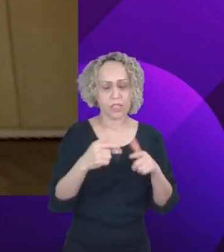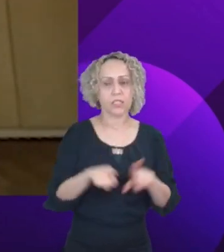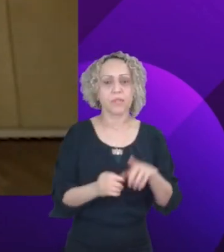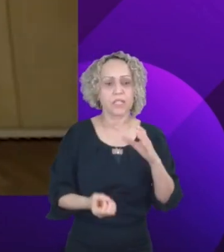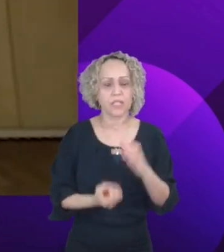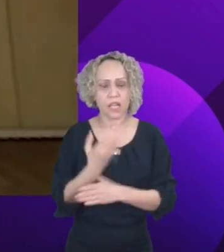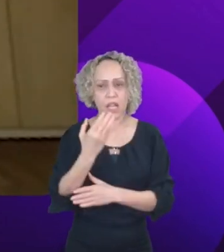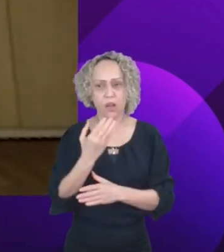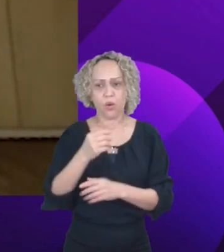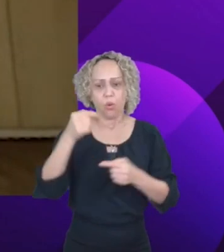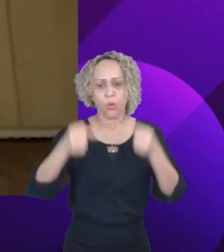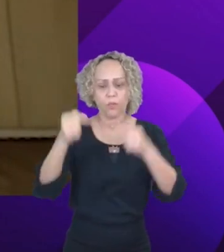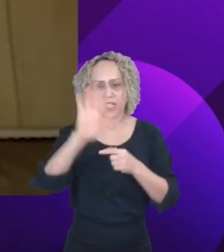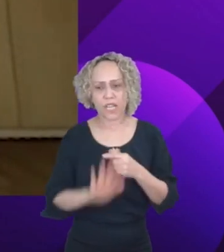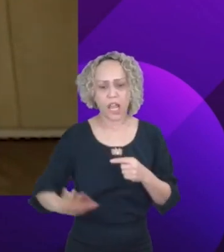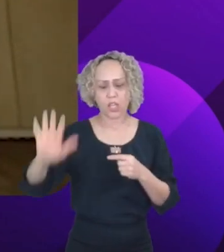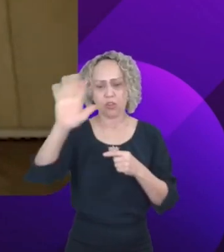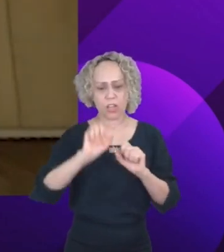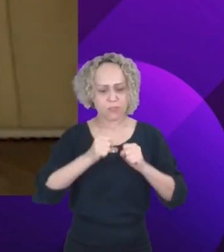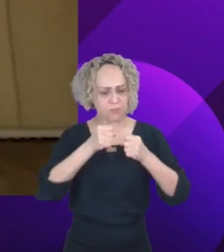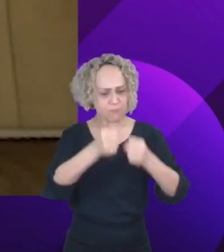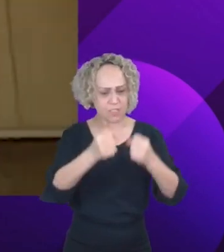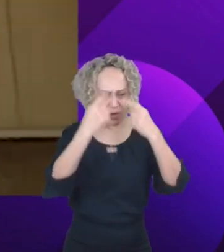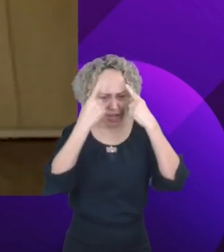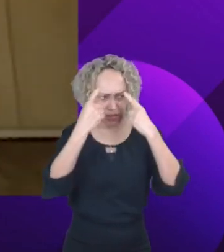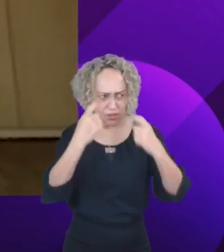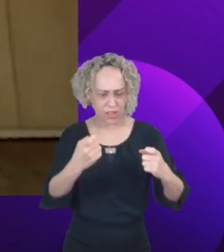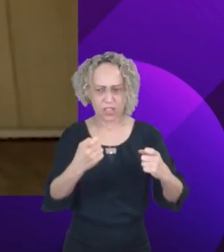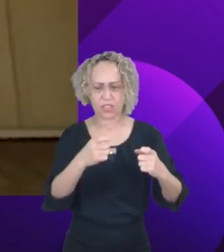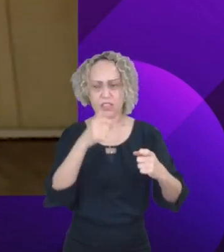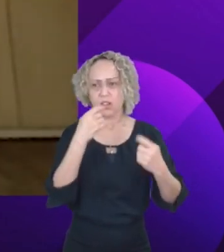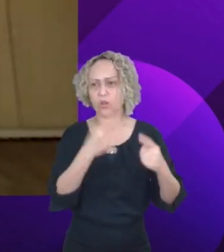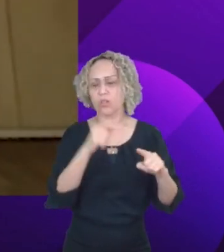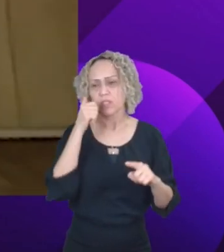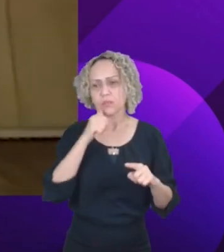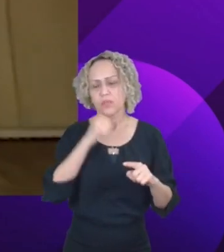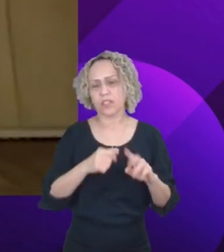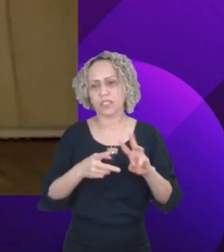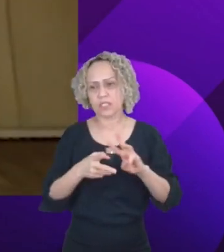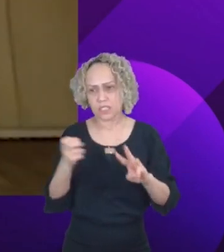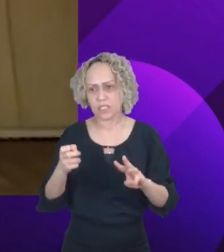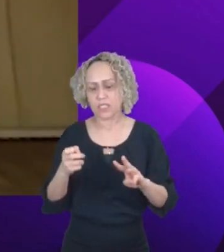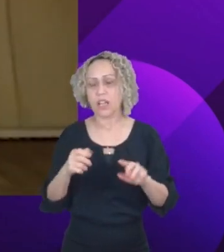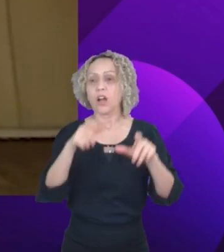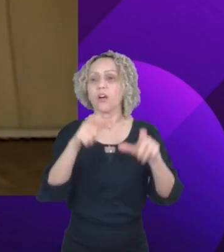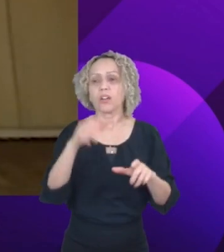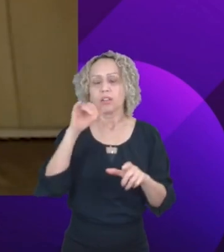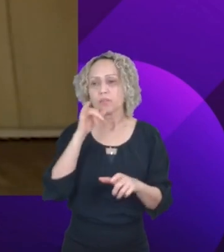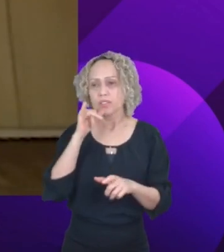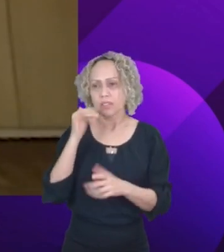prevenção à violência contra mulheres indígenas, ancorada no Programa Mulher Viver Sem Violência e ancorada no Pacto Nacional de Prevenção